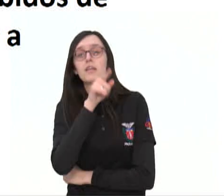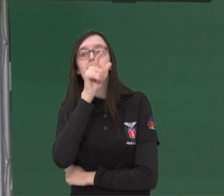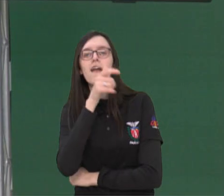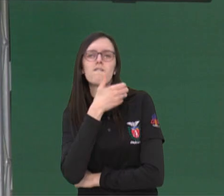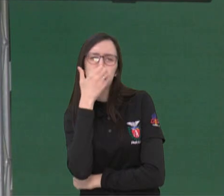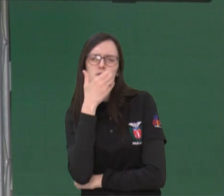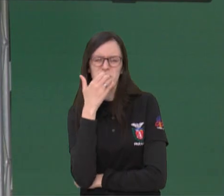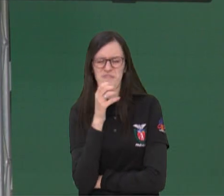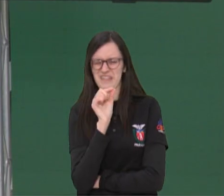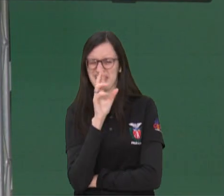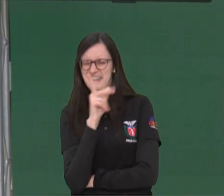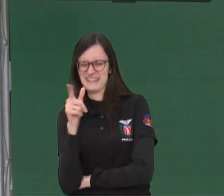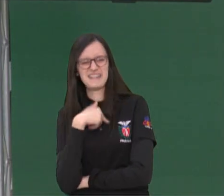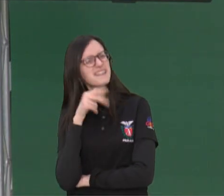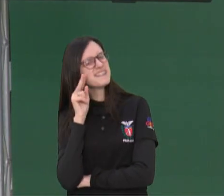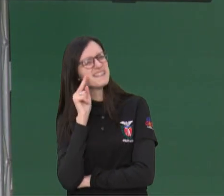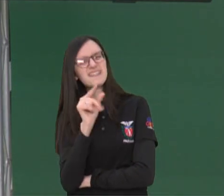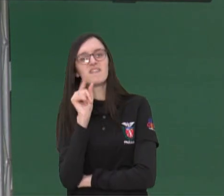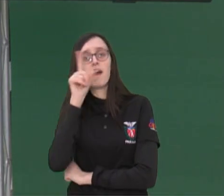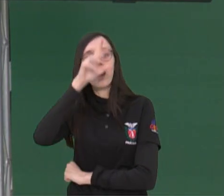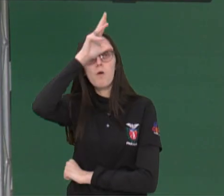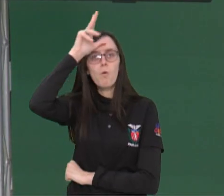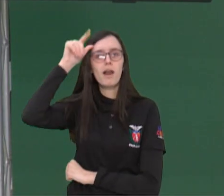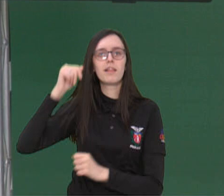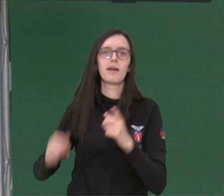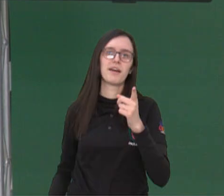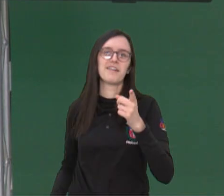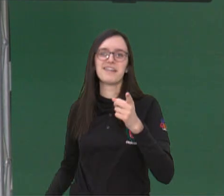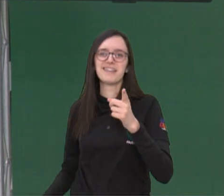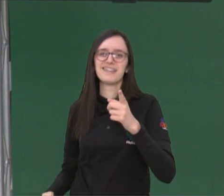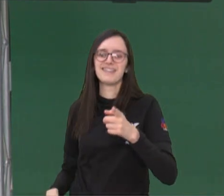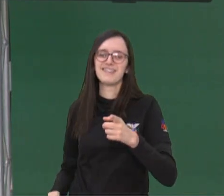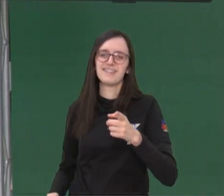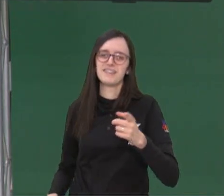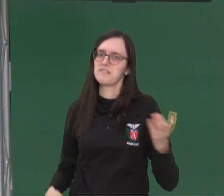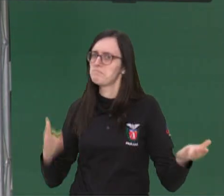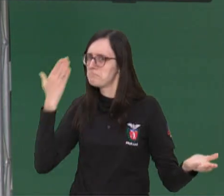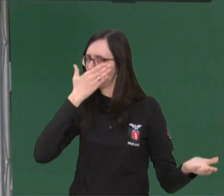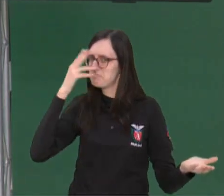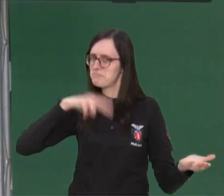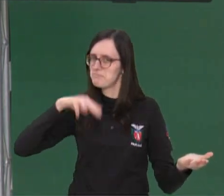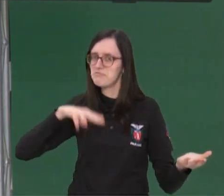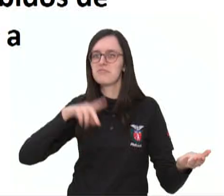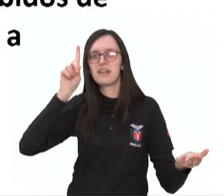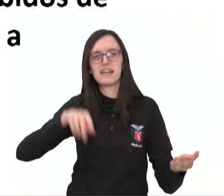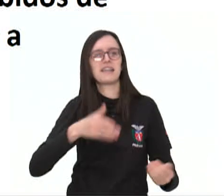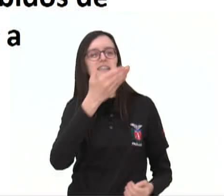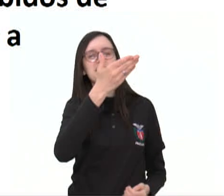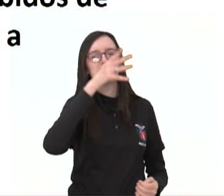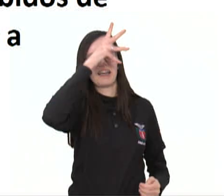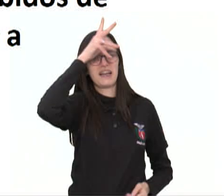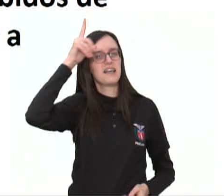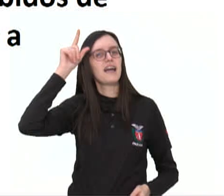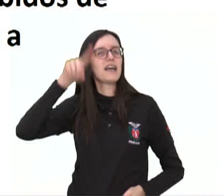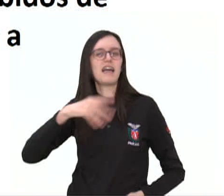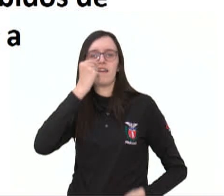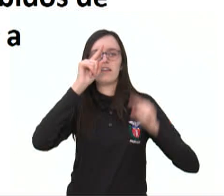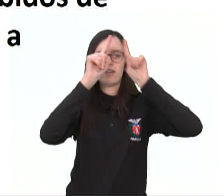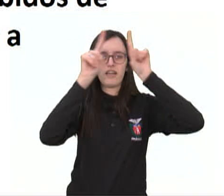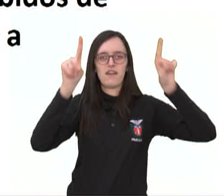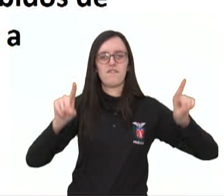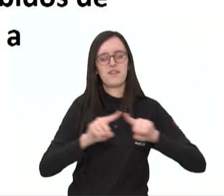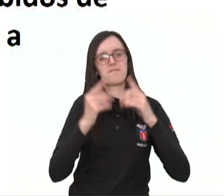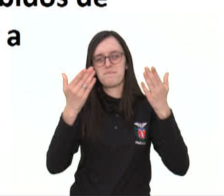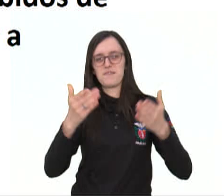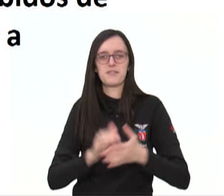fruto meio diferente que aparece na foto é o guaraná. Quem não tinha visto ainda o guaraná, está aqui na foto para